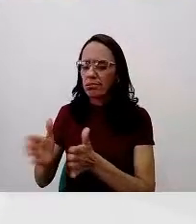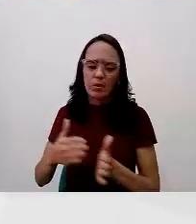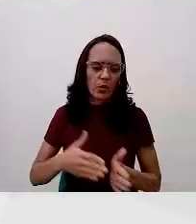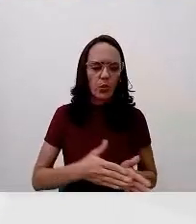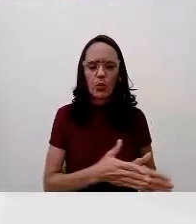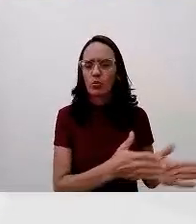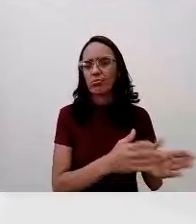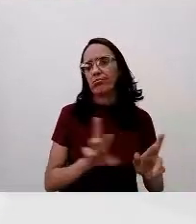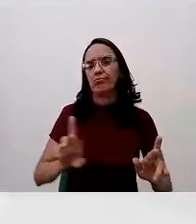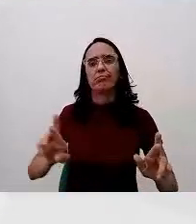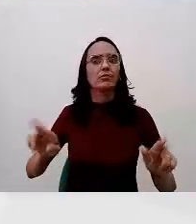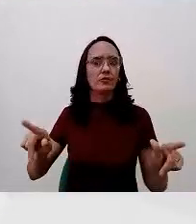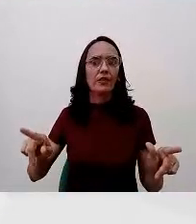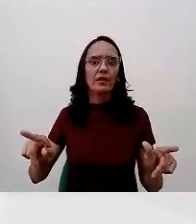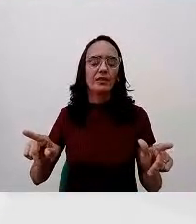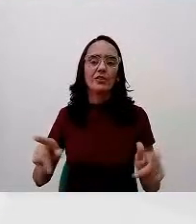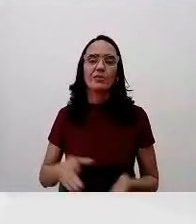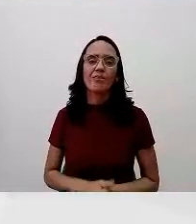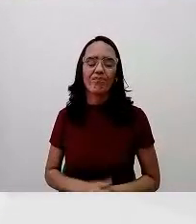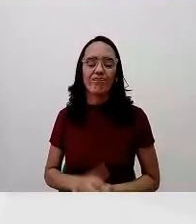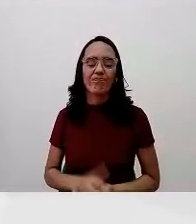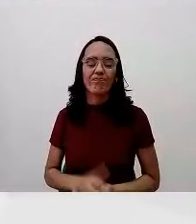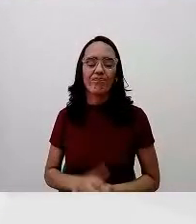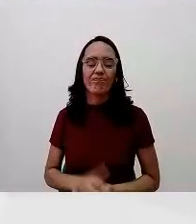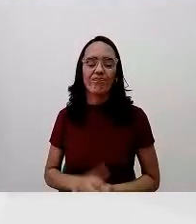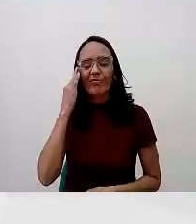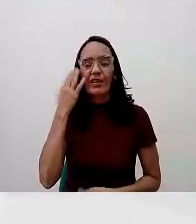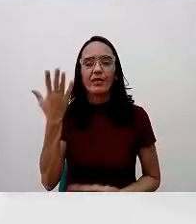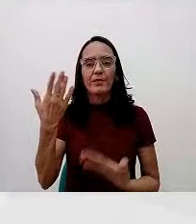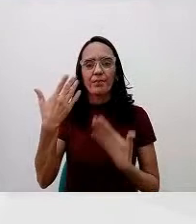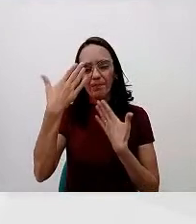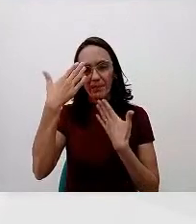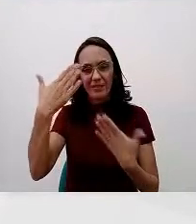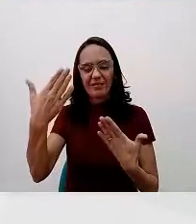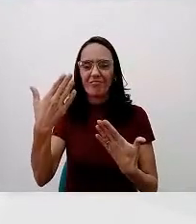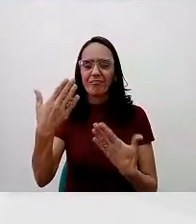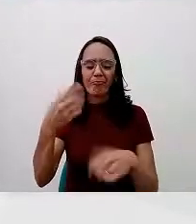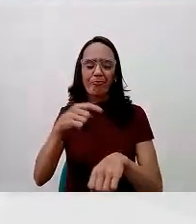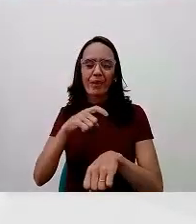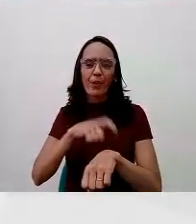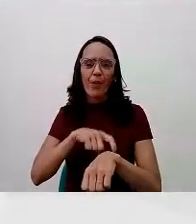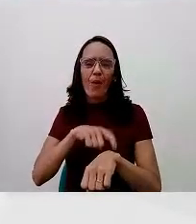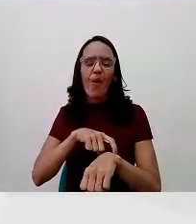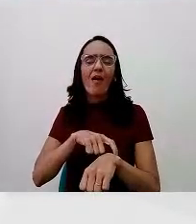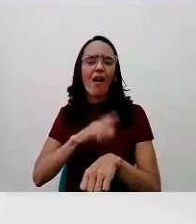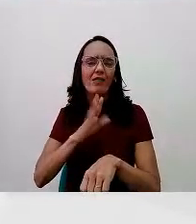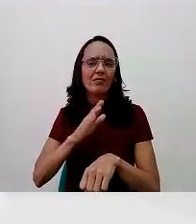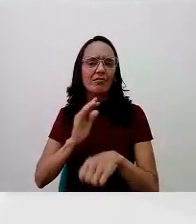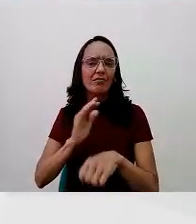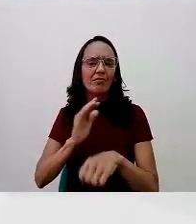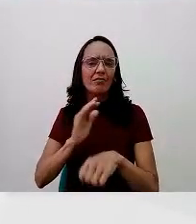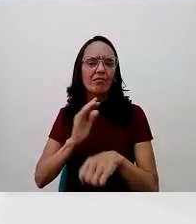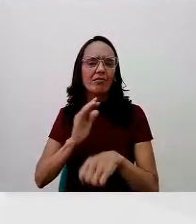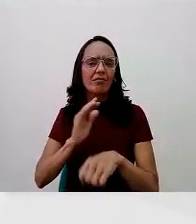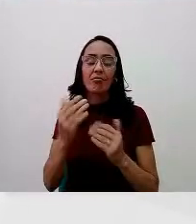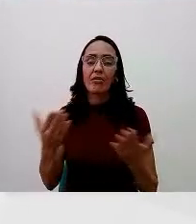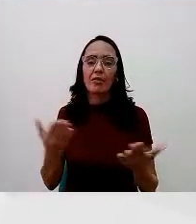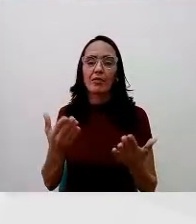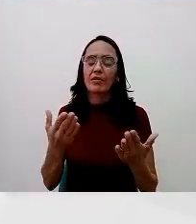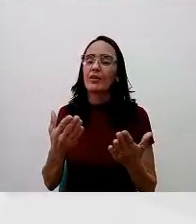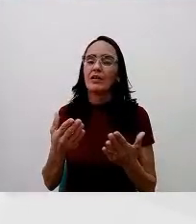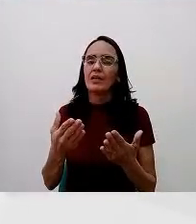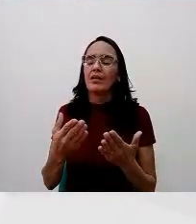Obrigado, professor. Pela questão do horário, né, a gente vai passar agora, né, a fala para o Daílson,